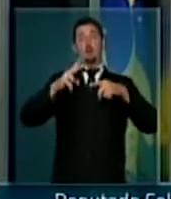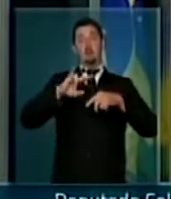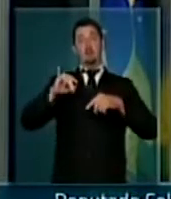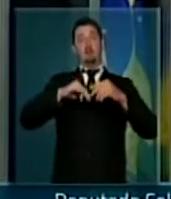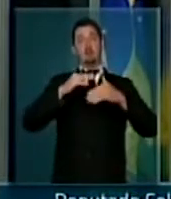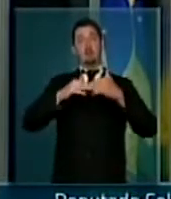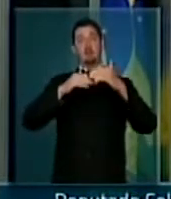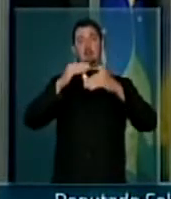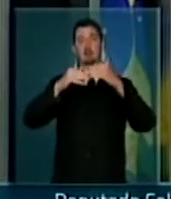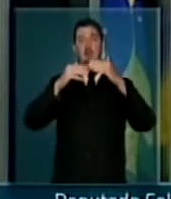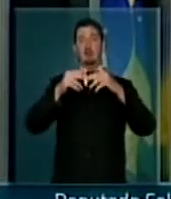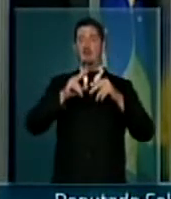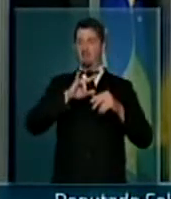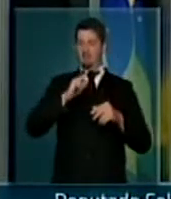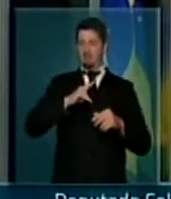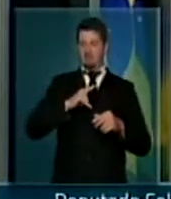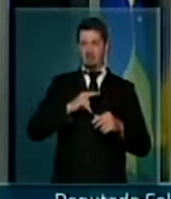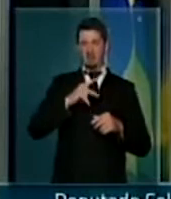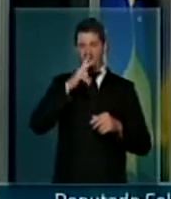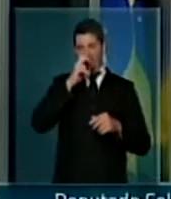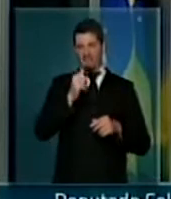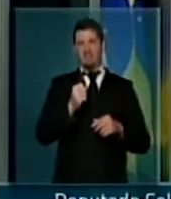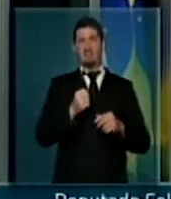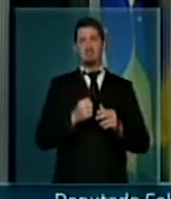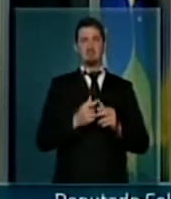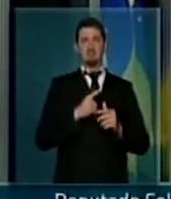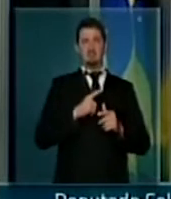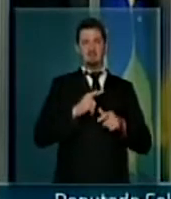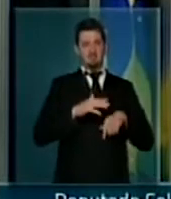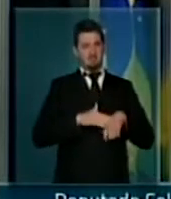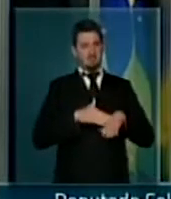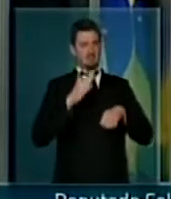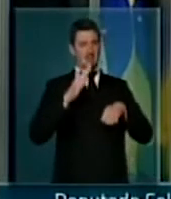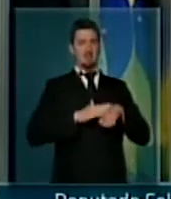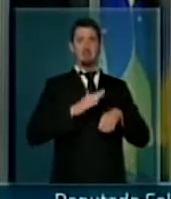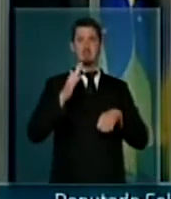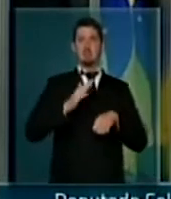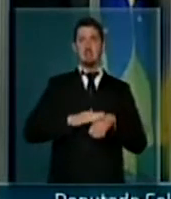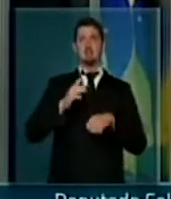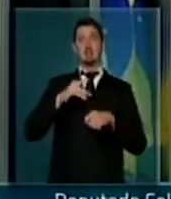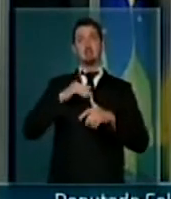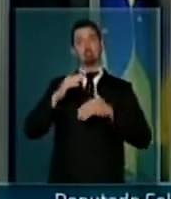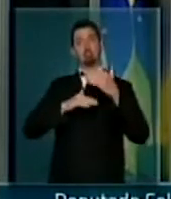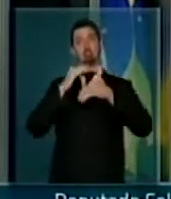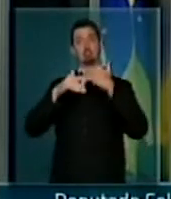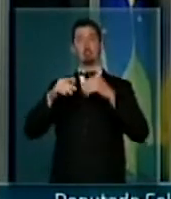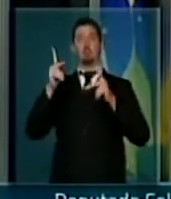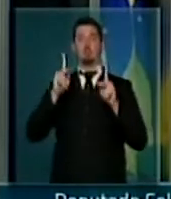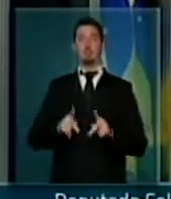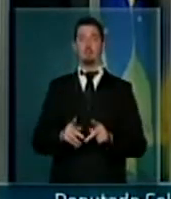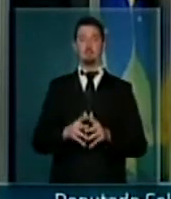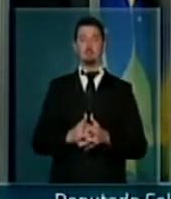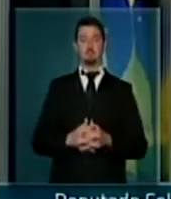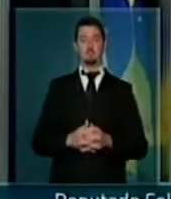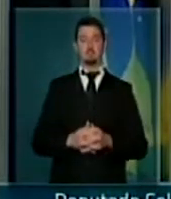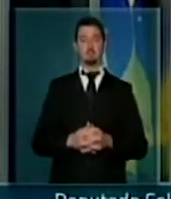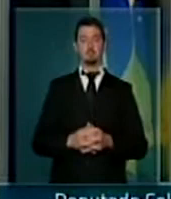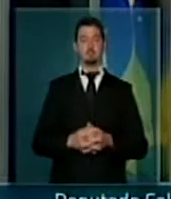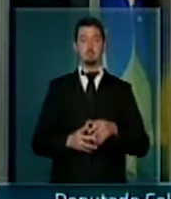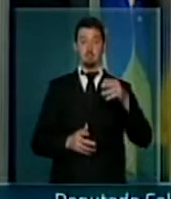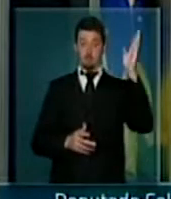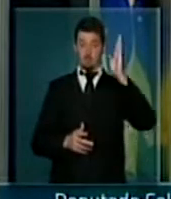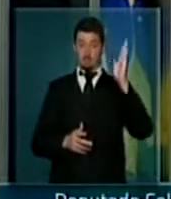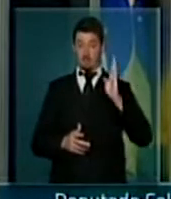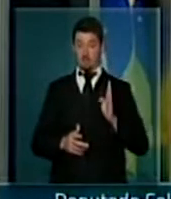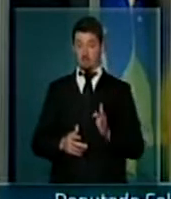evoluir, ela será fonte de muito de nossa prosperidade. O